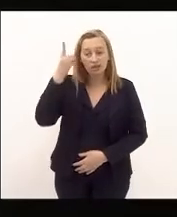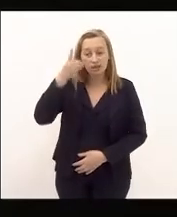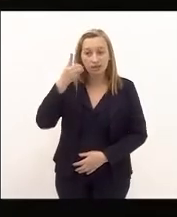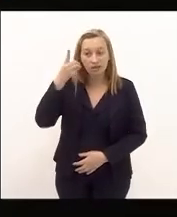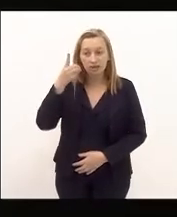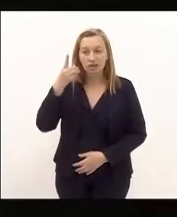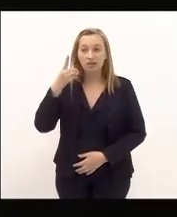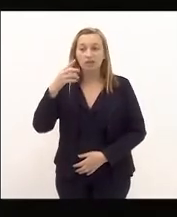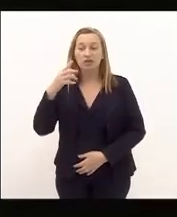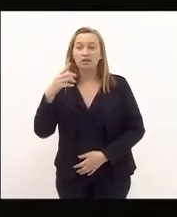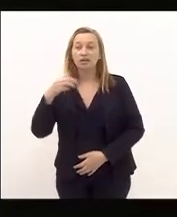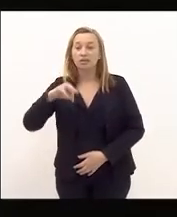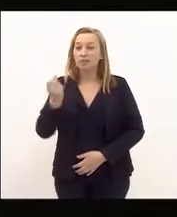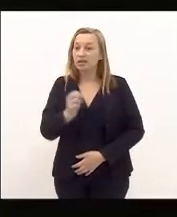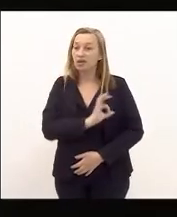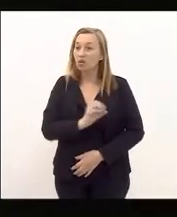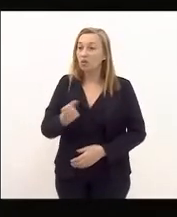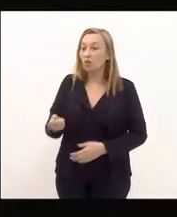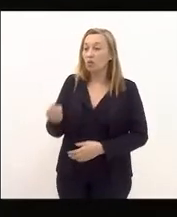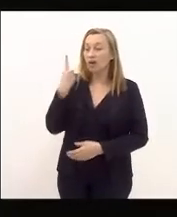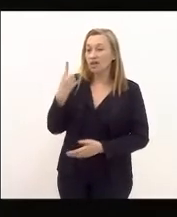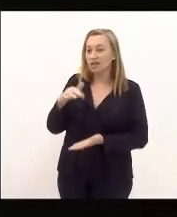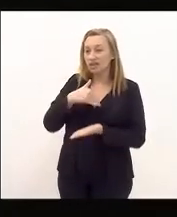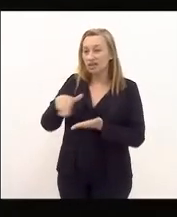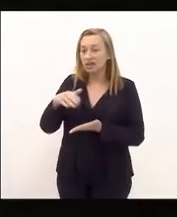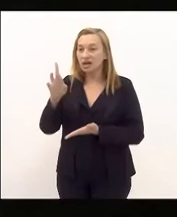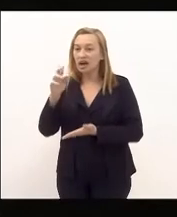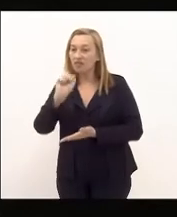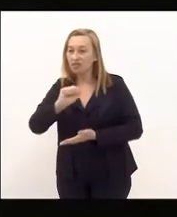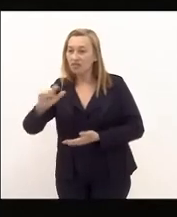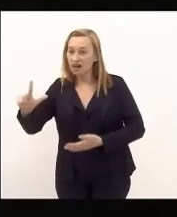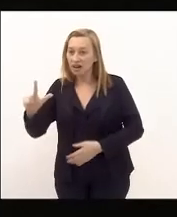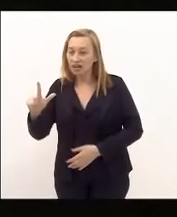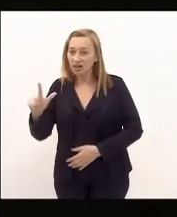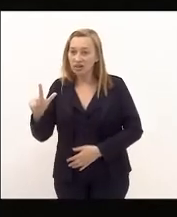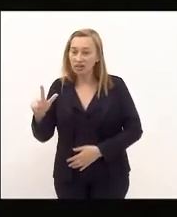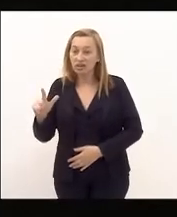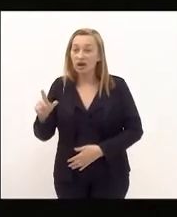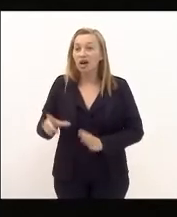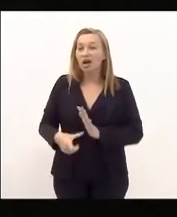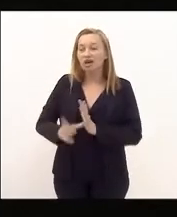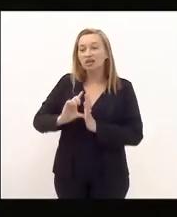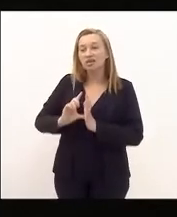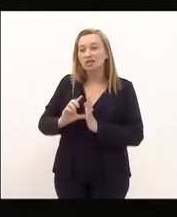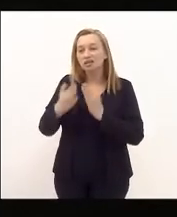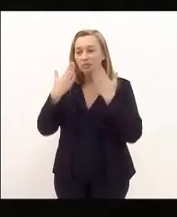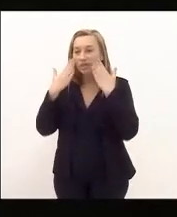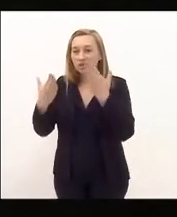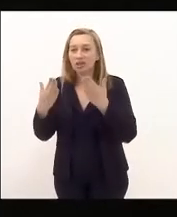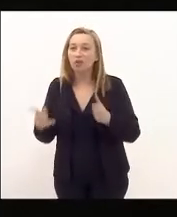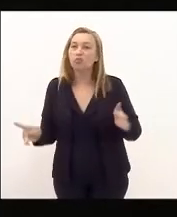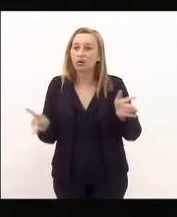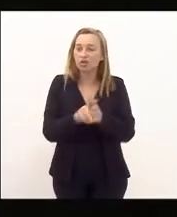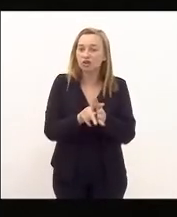com o ex-secretário, né, o Rafael Montenegro, antes de apresentar o projeto com o nosso deputado